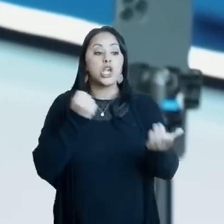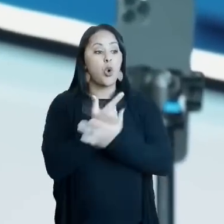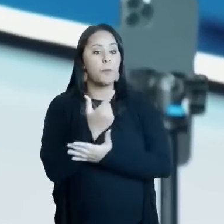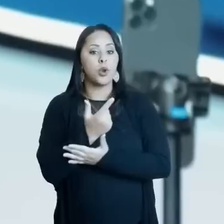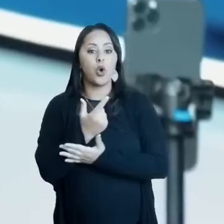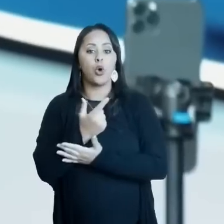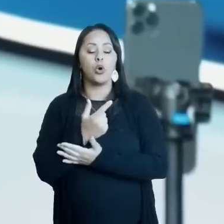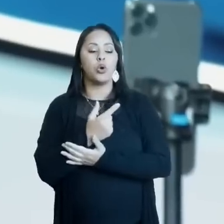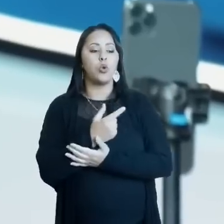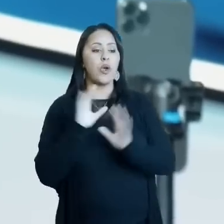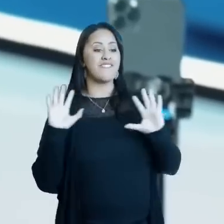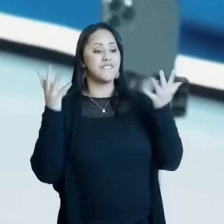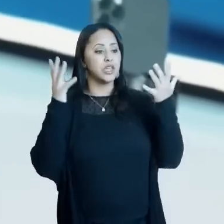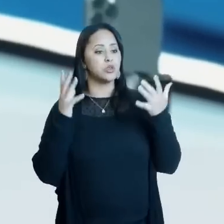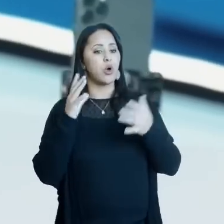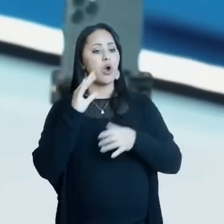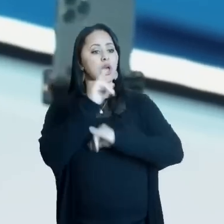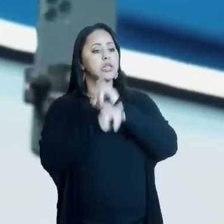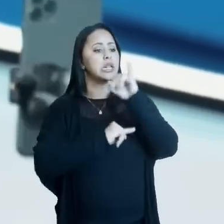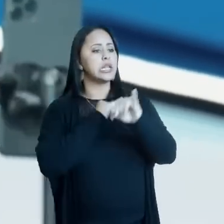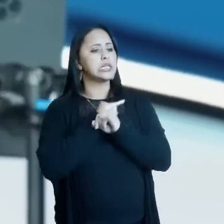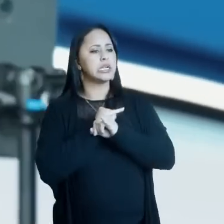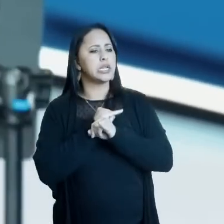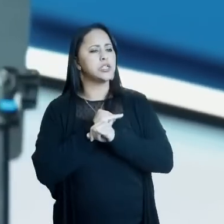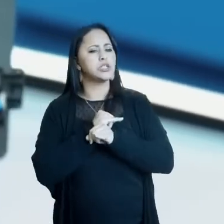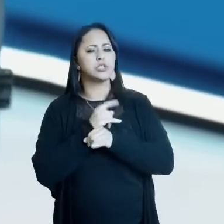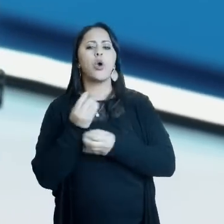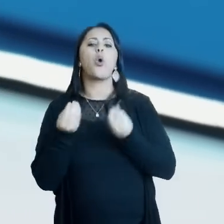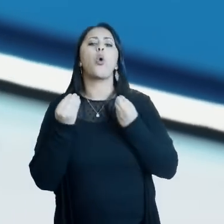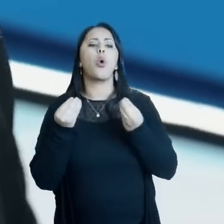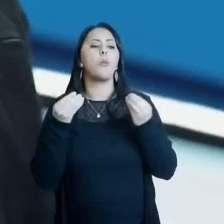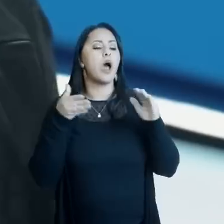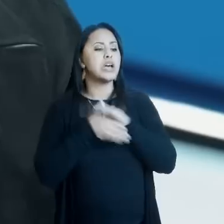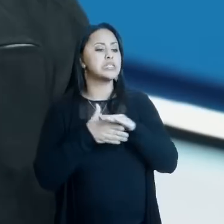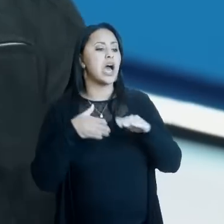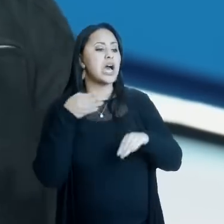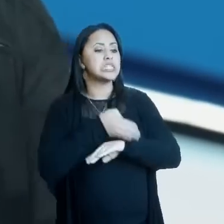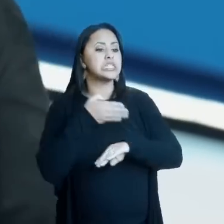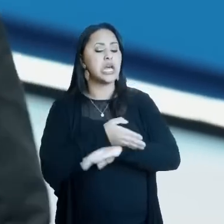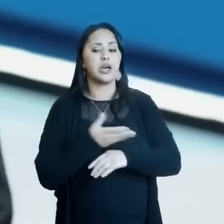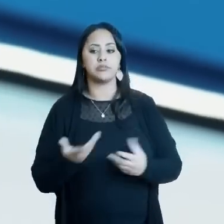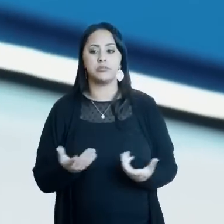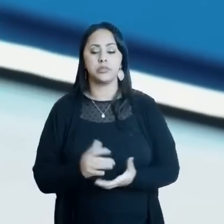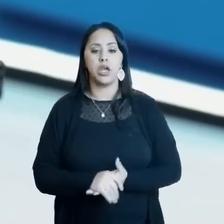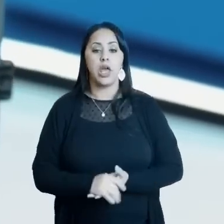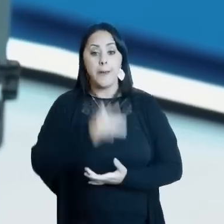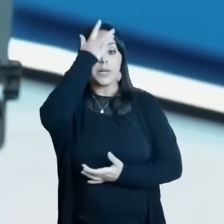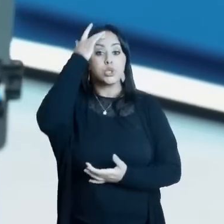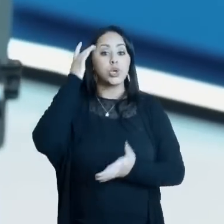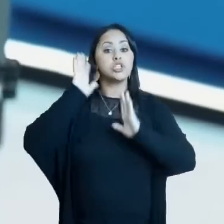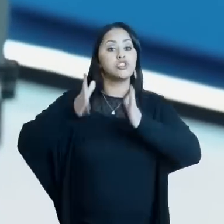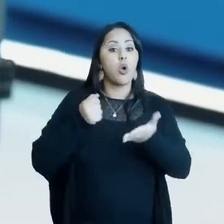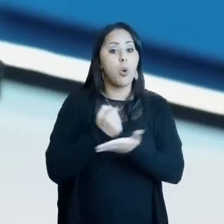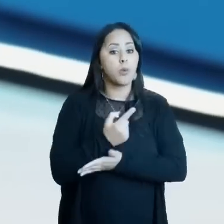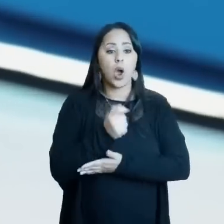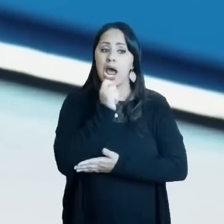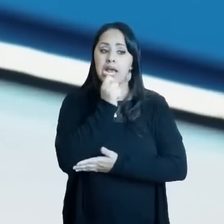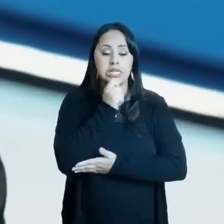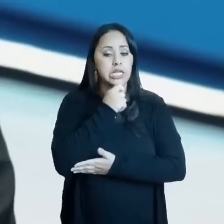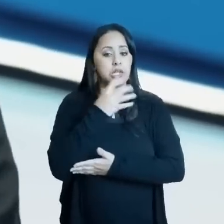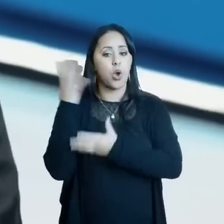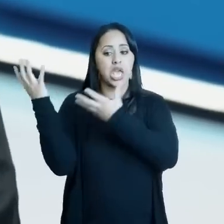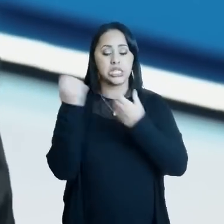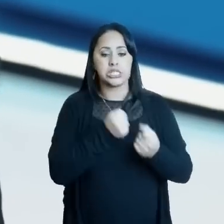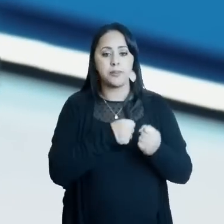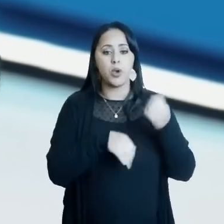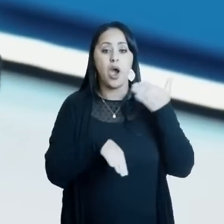recebeu ou está na caixa de spam o e-mail. Como vai ter o acesso? Quem comprou o evento online e não recebeu o acesso, está na caixa de